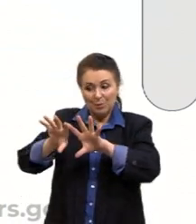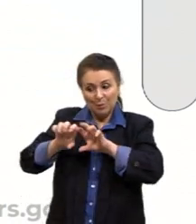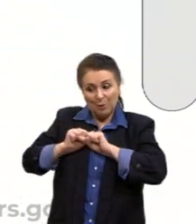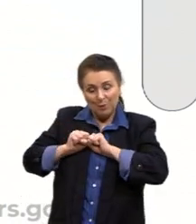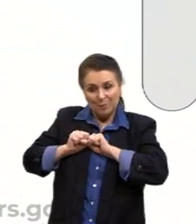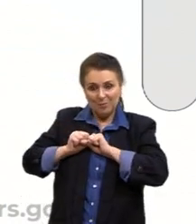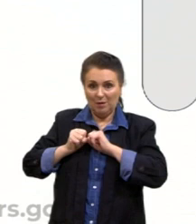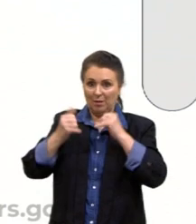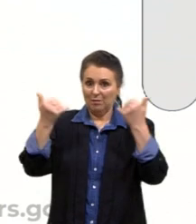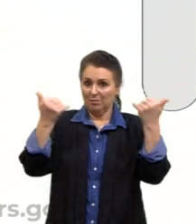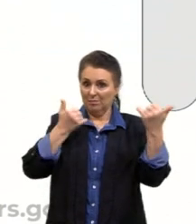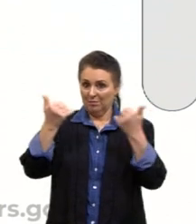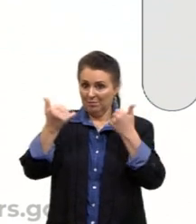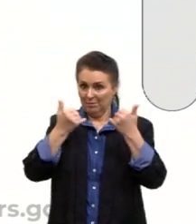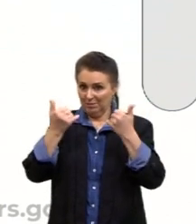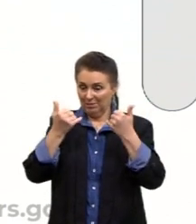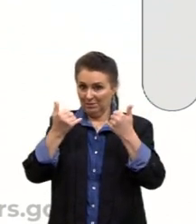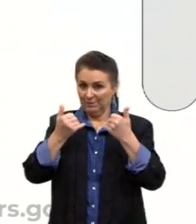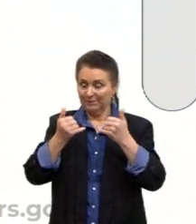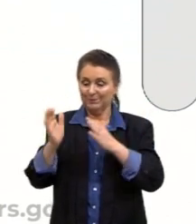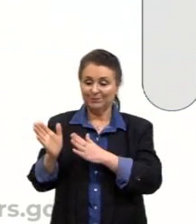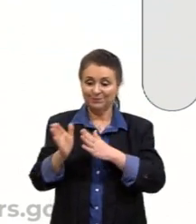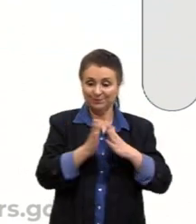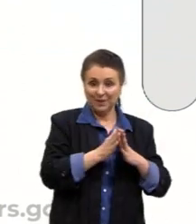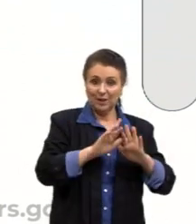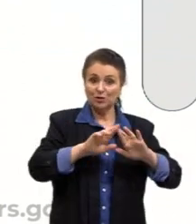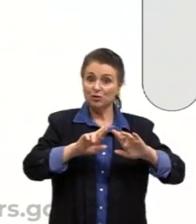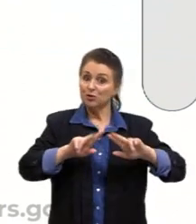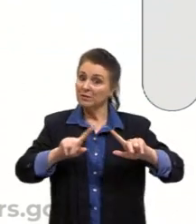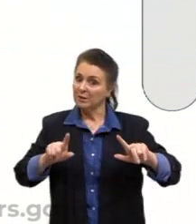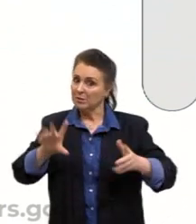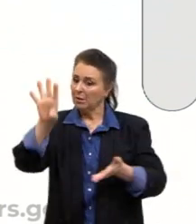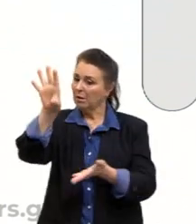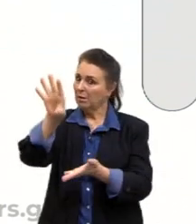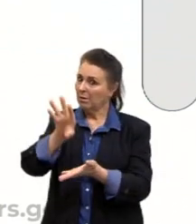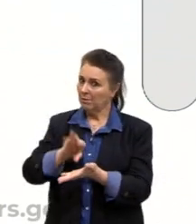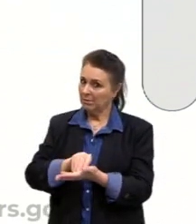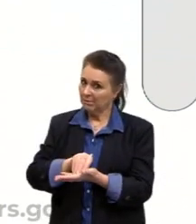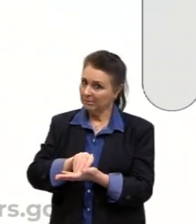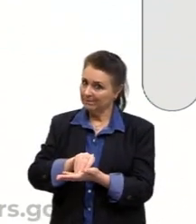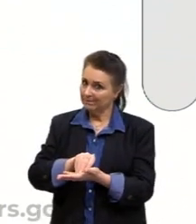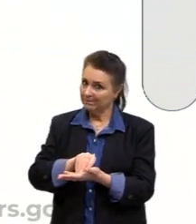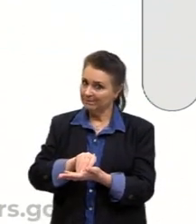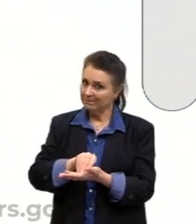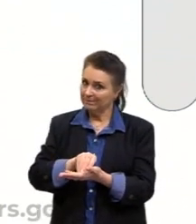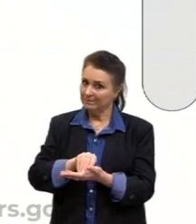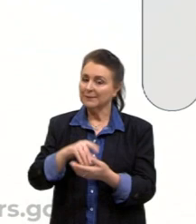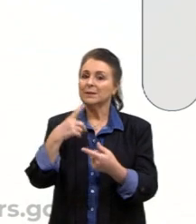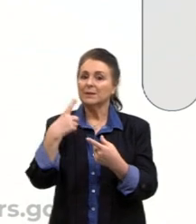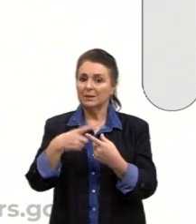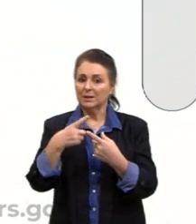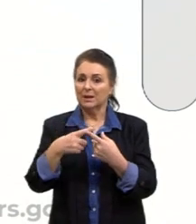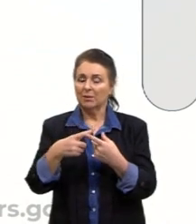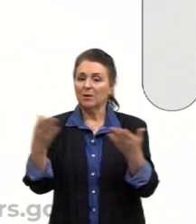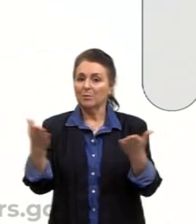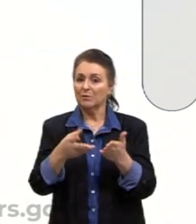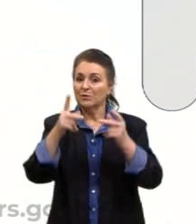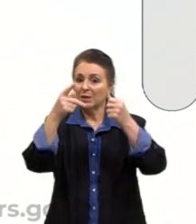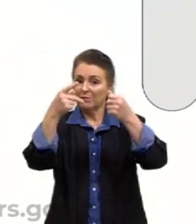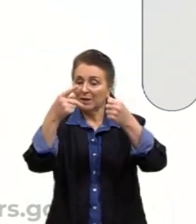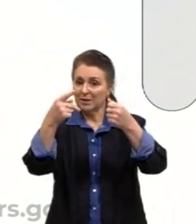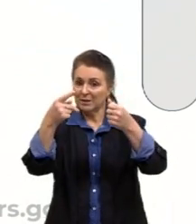informações é diferente de copiá-las, né? Que vai aí linkar com o nosso item 2.